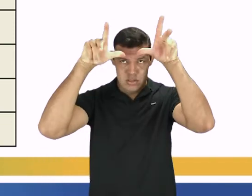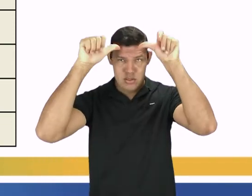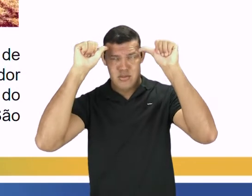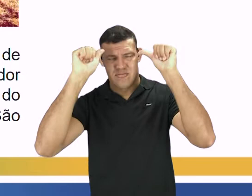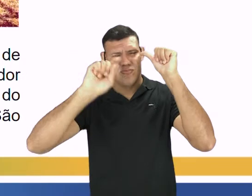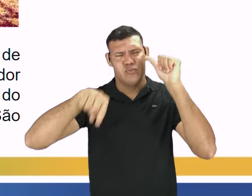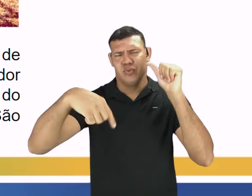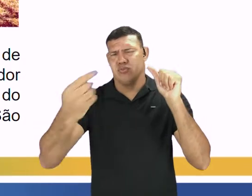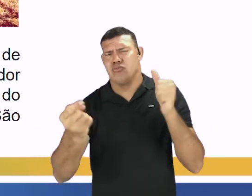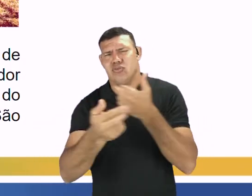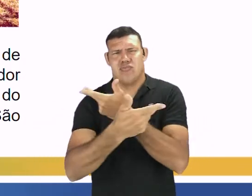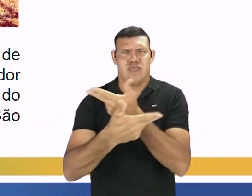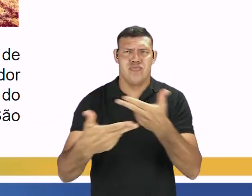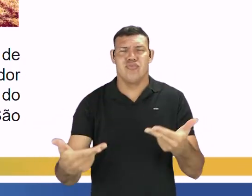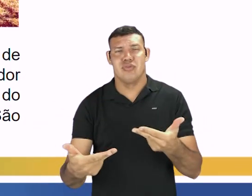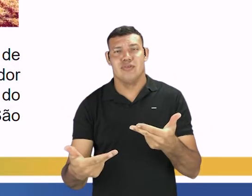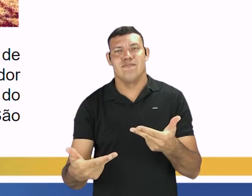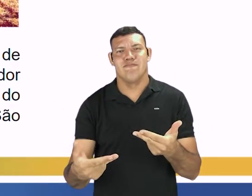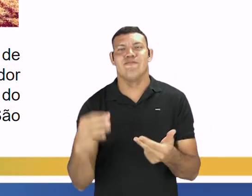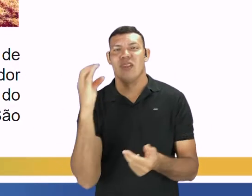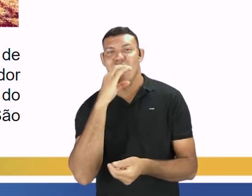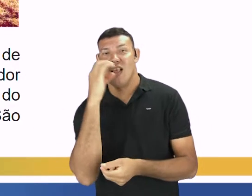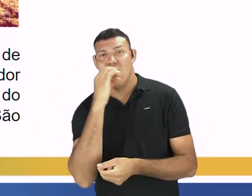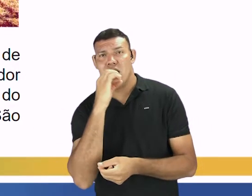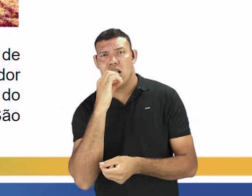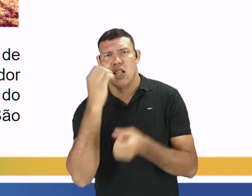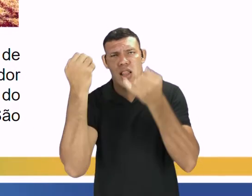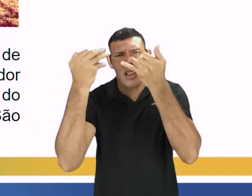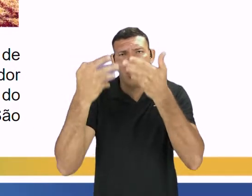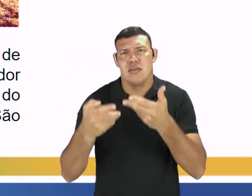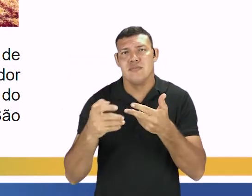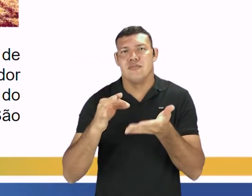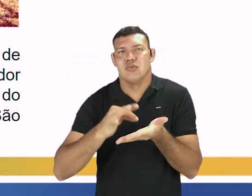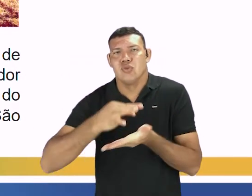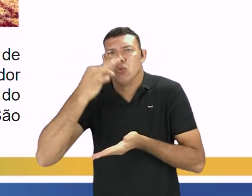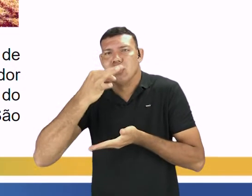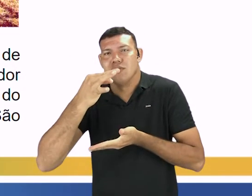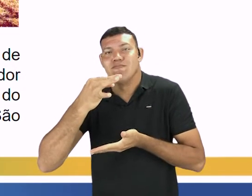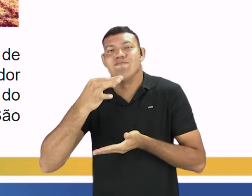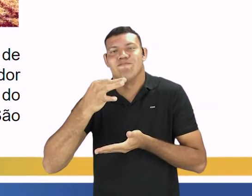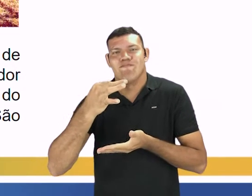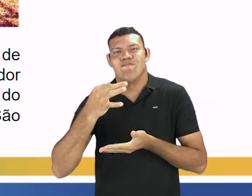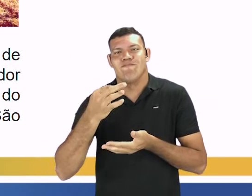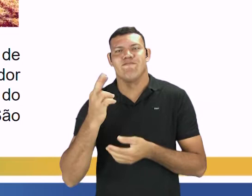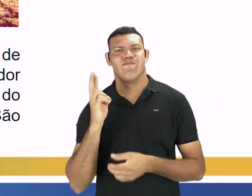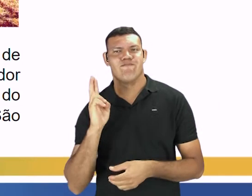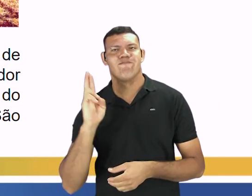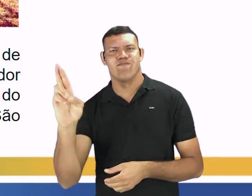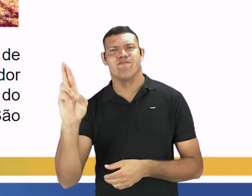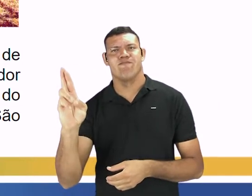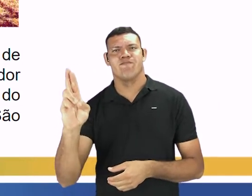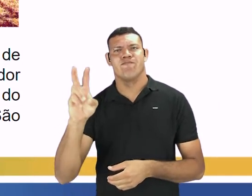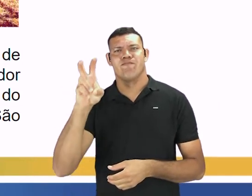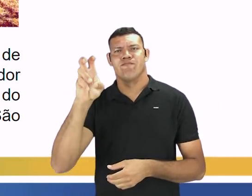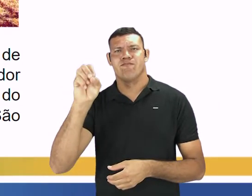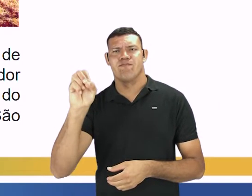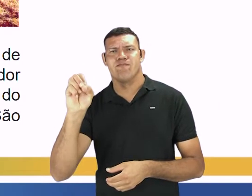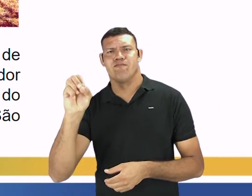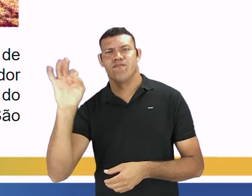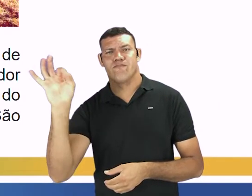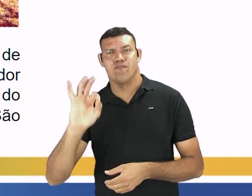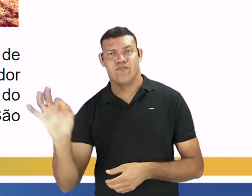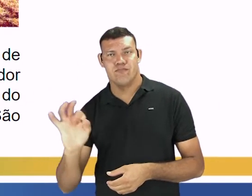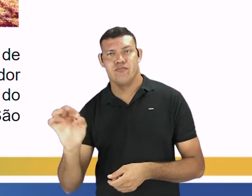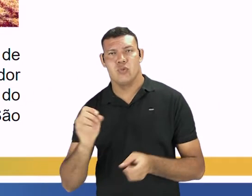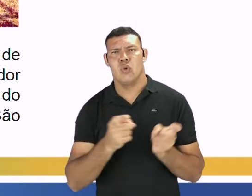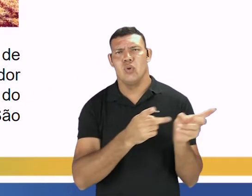coisas. Falando do café rapidamente, né, como a gente viu, o café ele representou, né, mais de 50% do valor